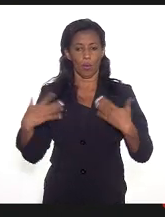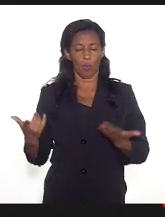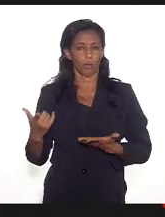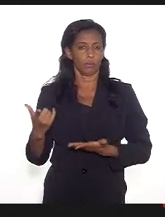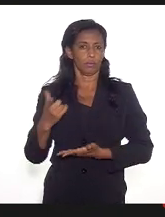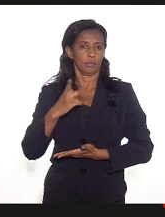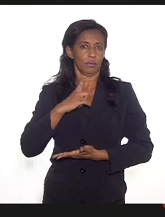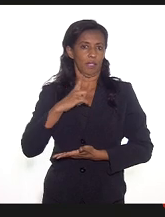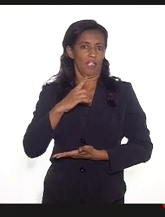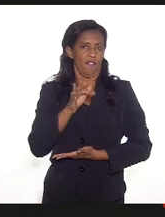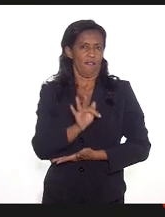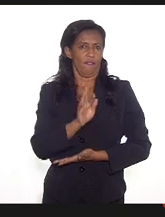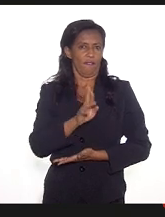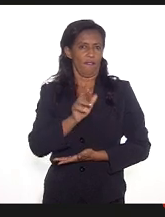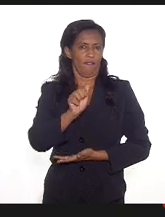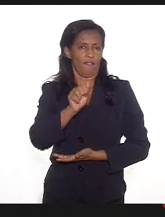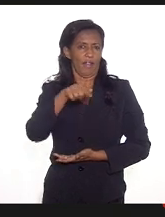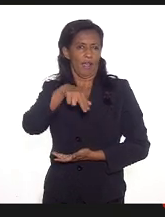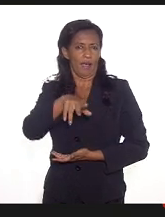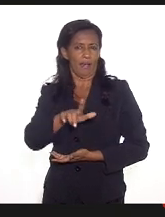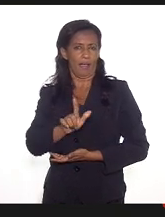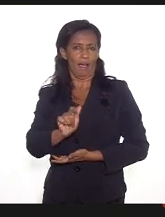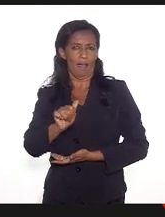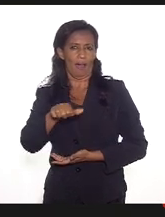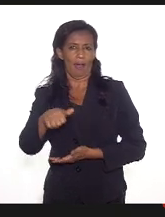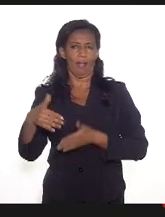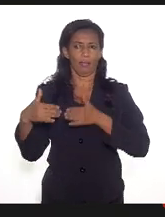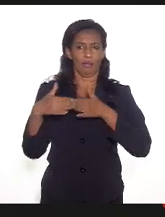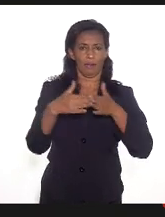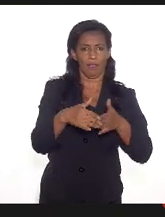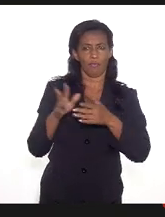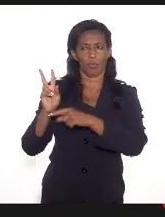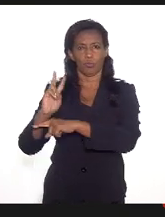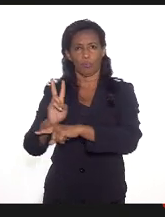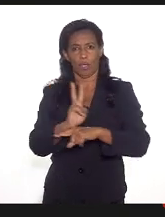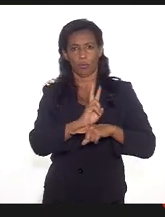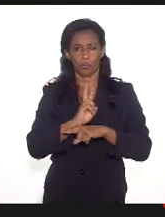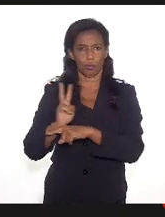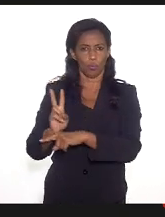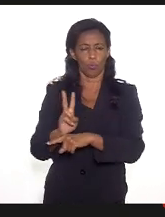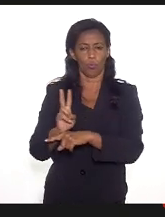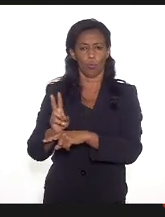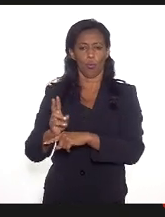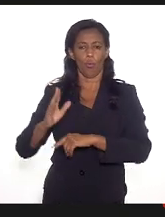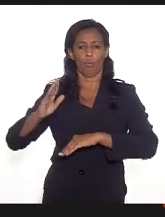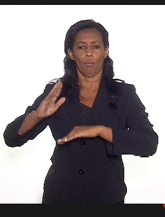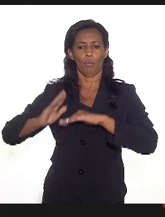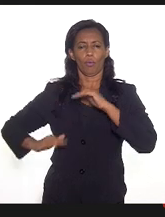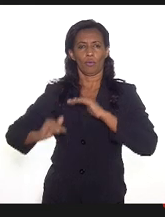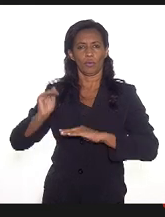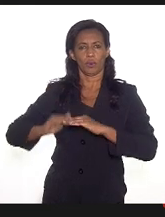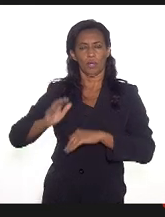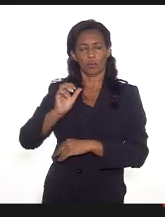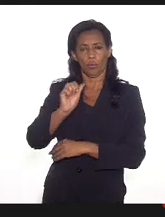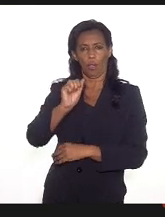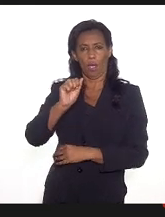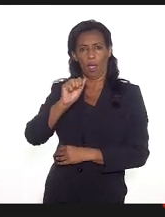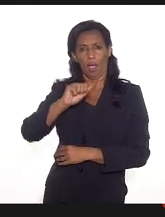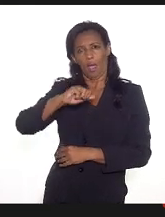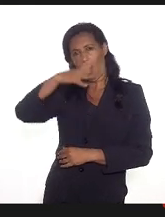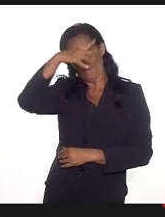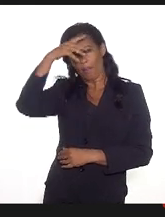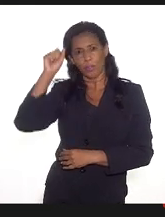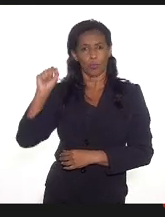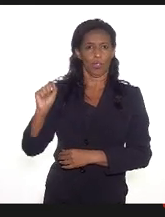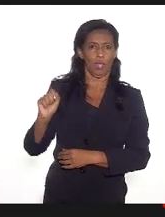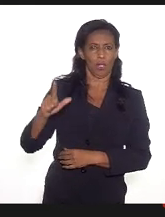obtenção das fragatas classe Tamandaré, navios patrulha, o próprio sistema de gerenciamento da Amazônia Azul, o navio de